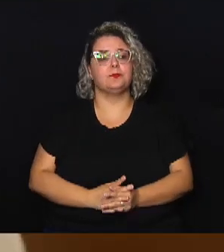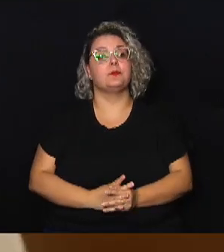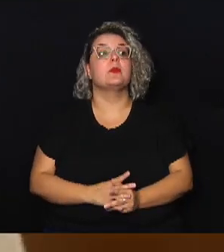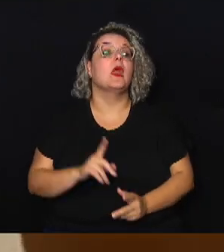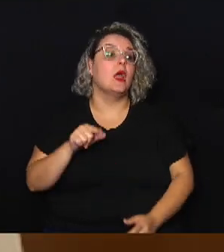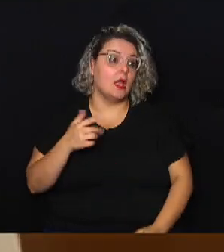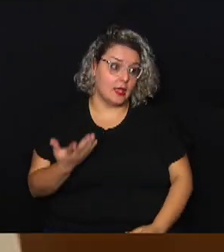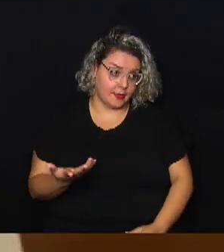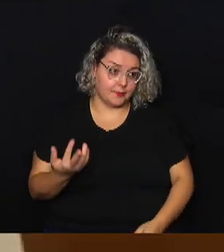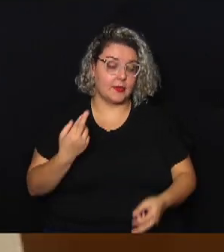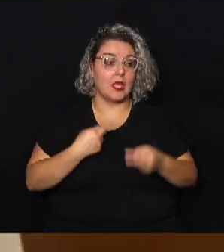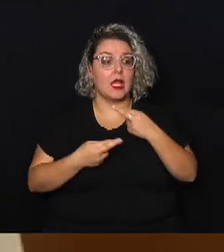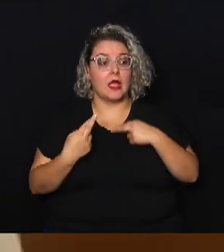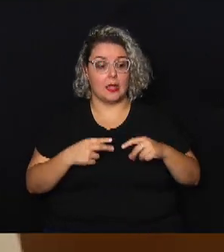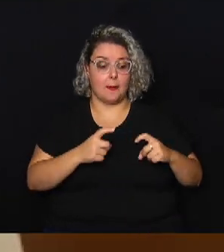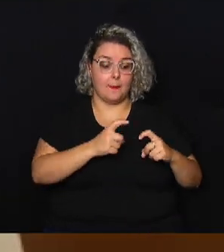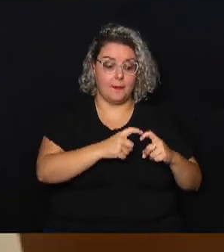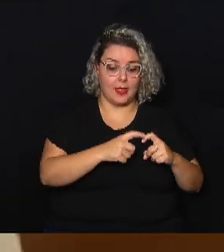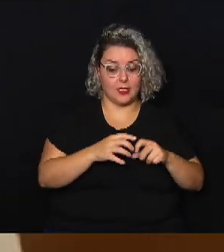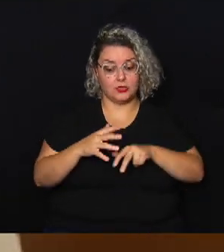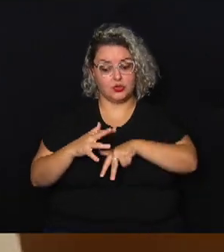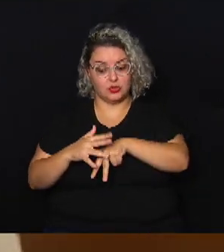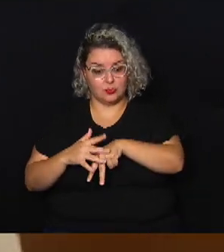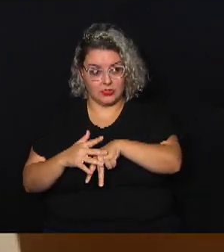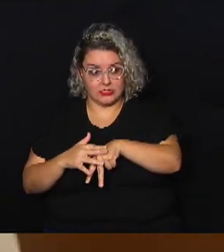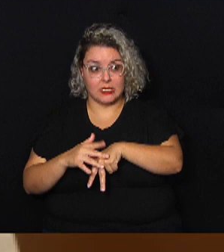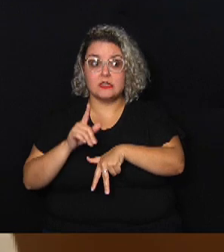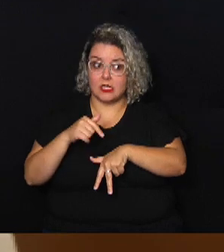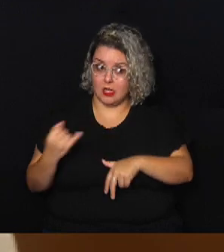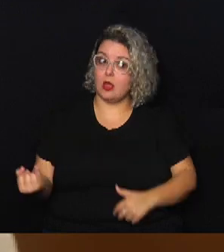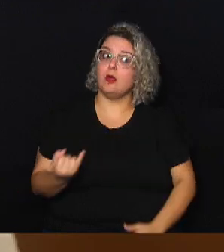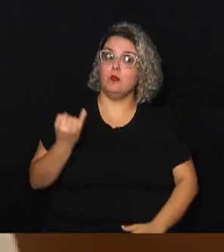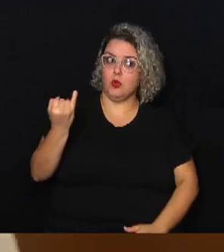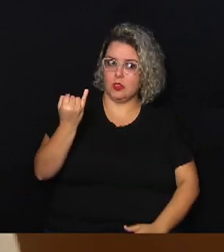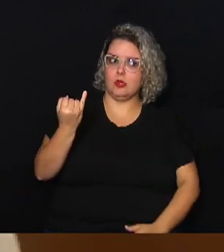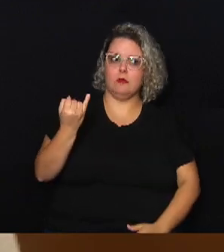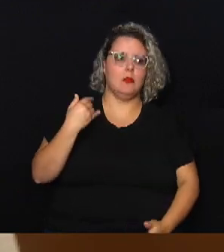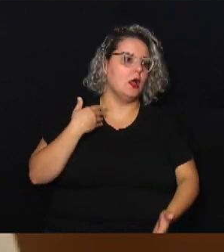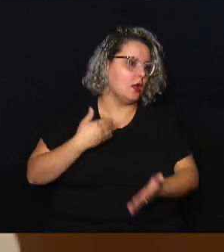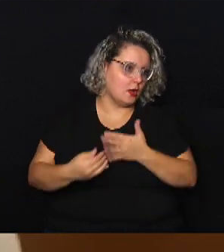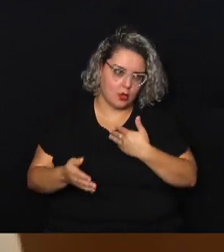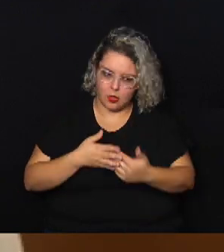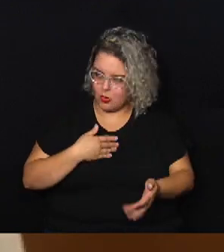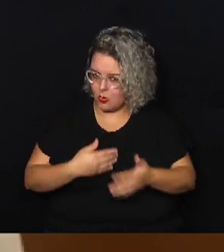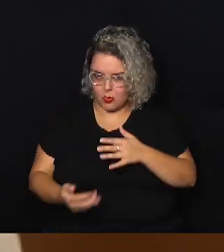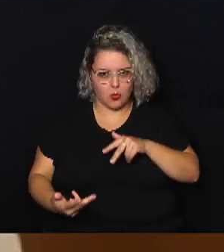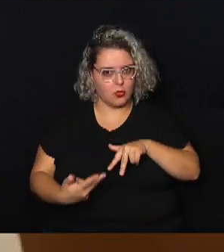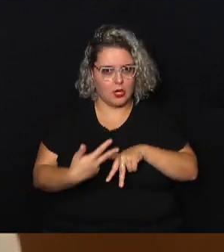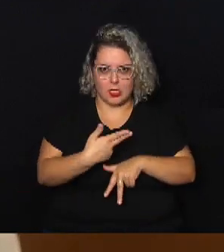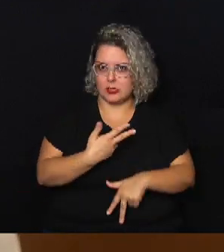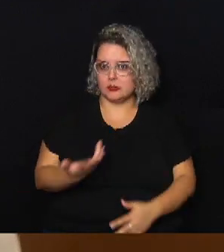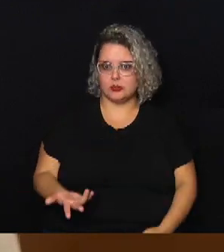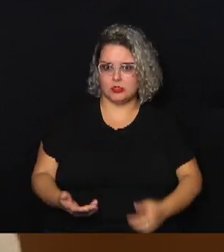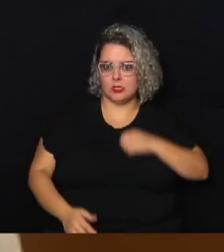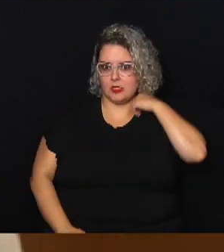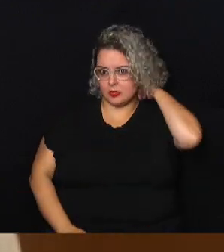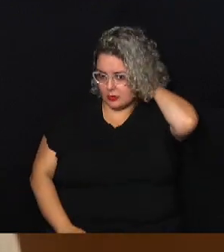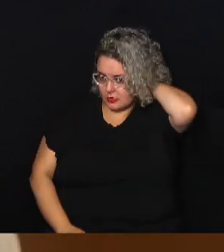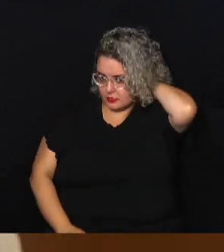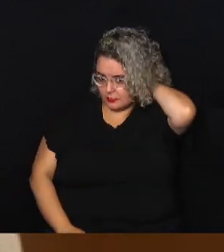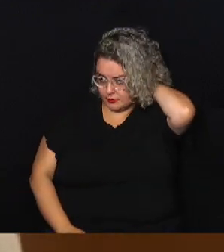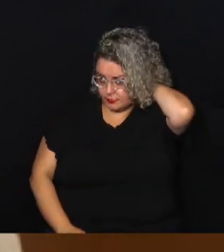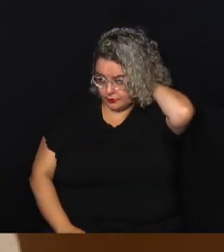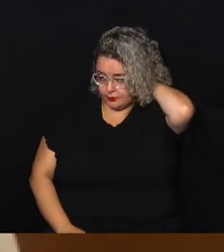A relação médico-paciente é fundamental para qualquer cirurgia. Na cirurgia